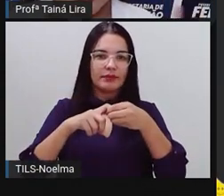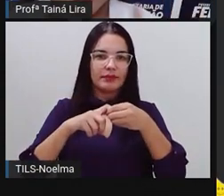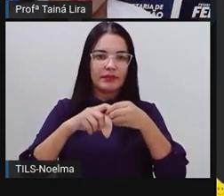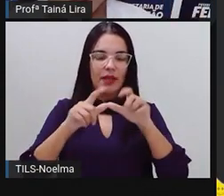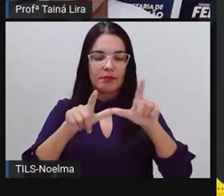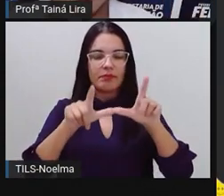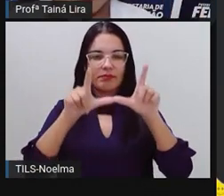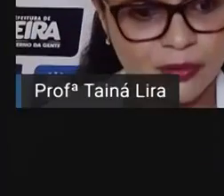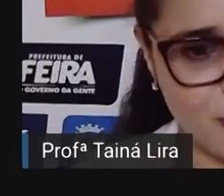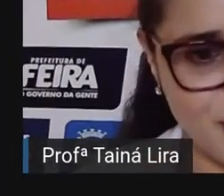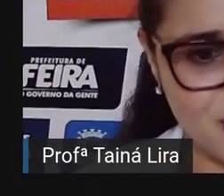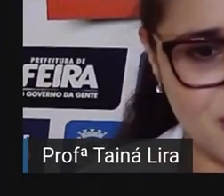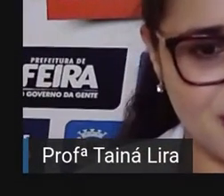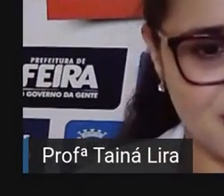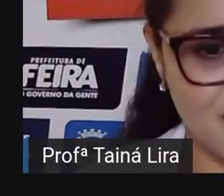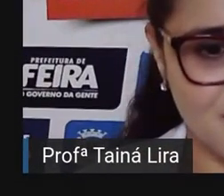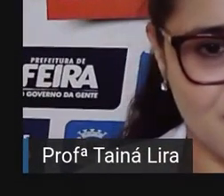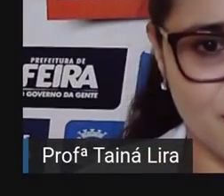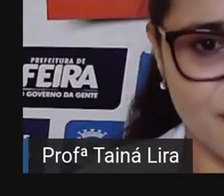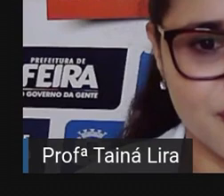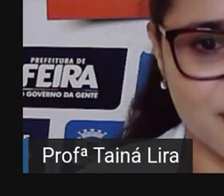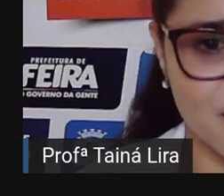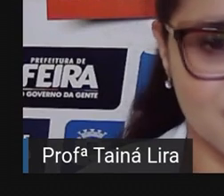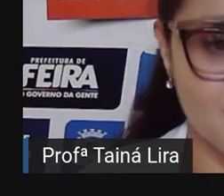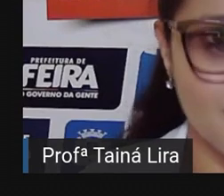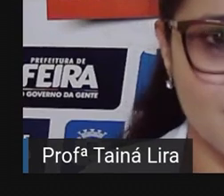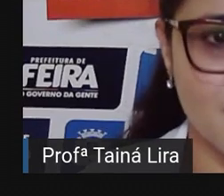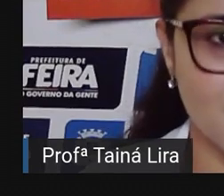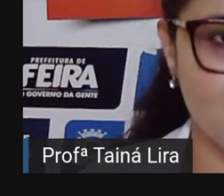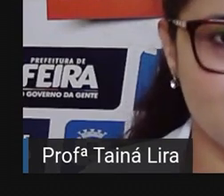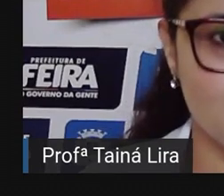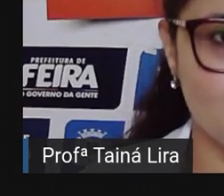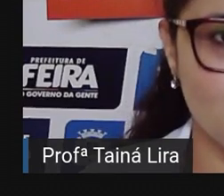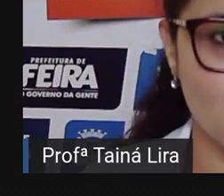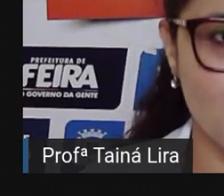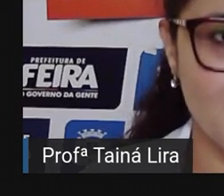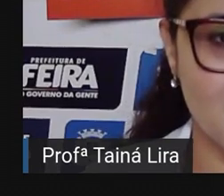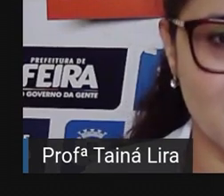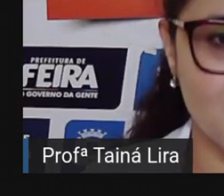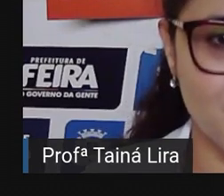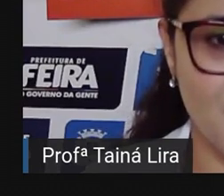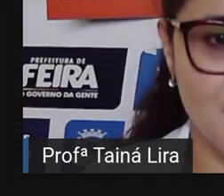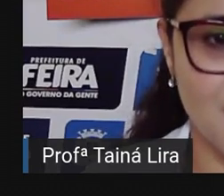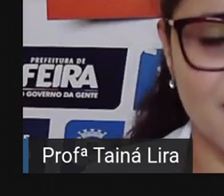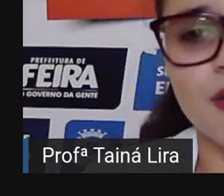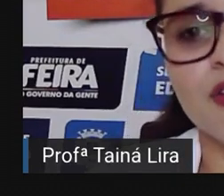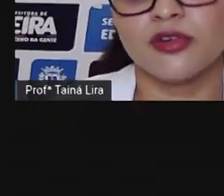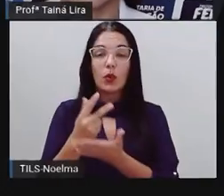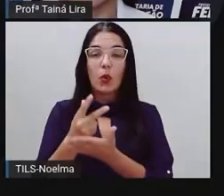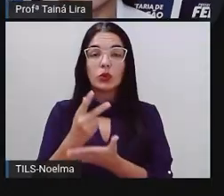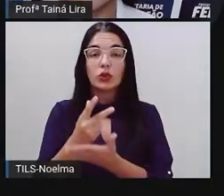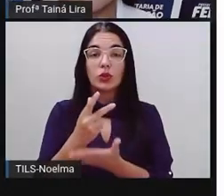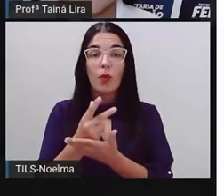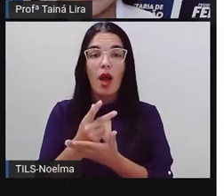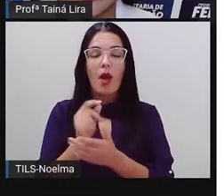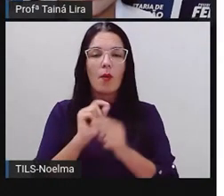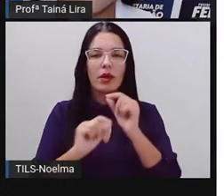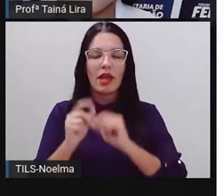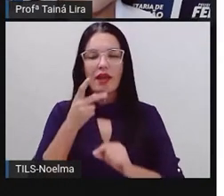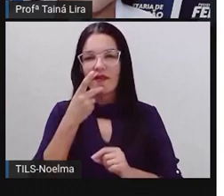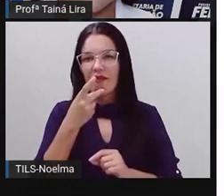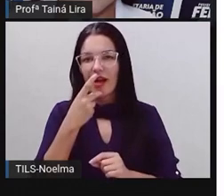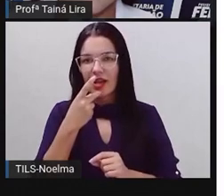slides para gente ver na sala deixar para compartilhar que a tela com vocês então vamos continuar aqui falando sobre